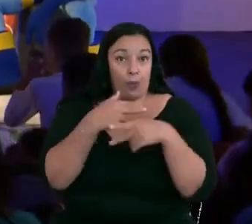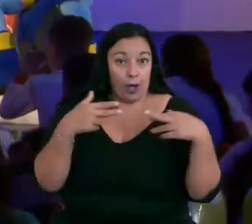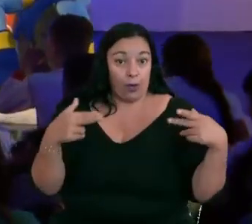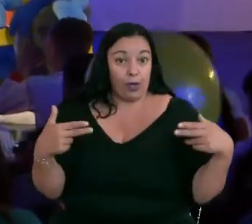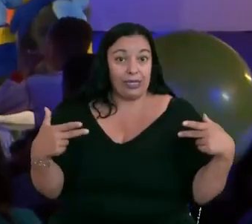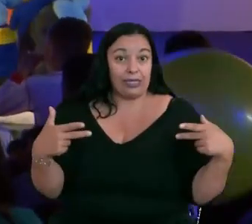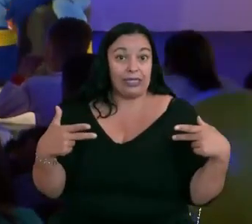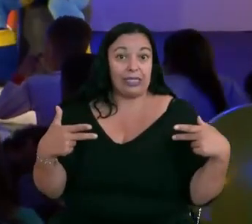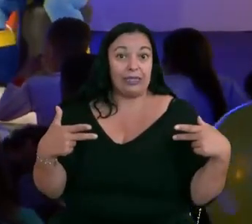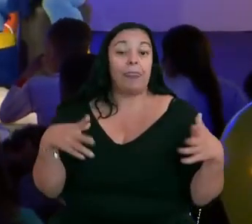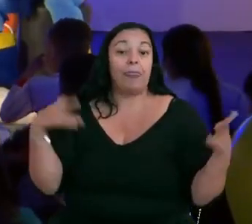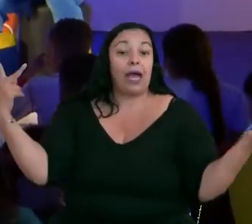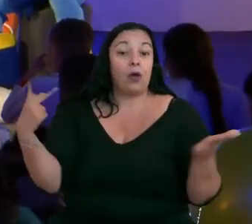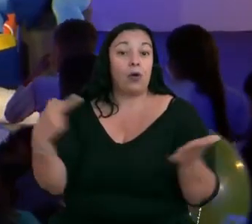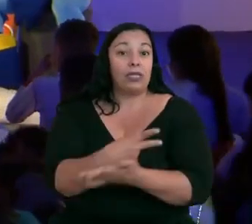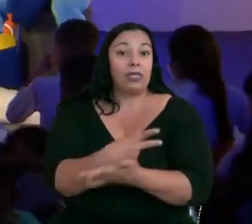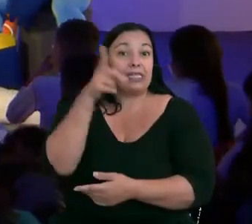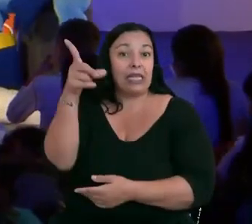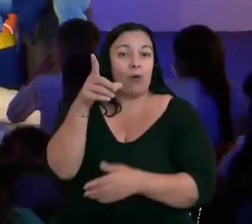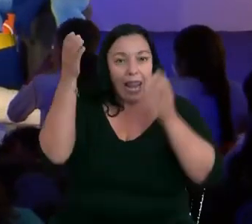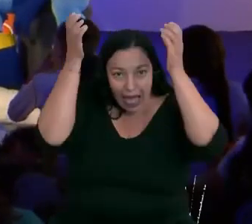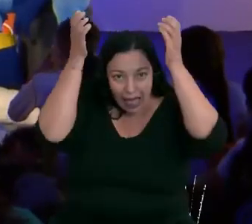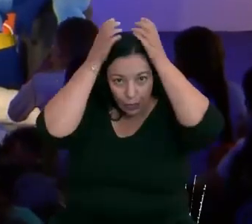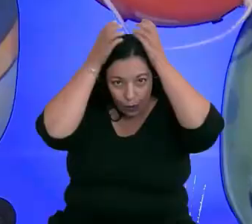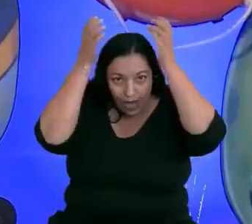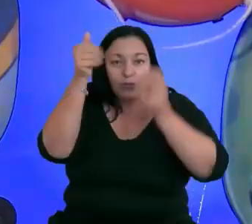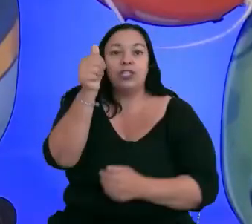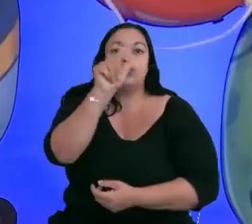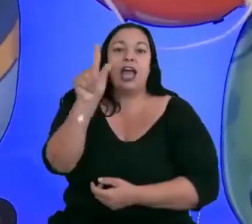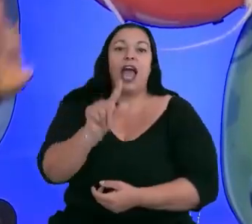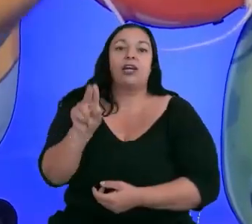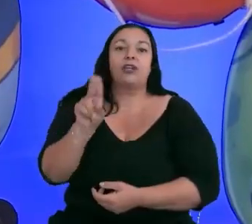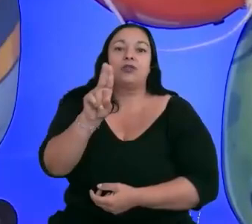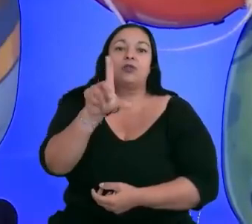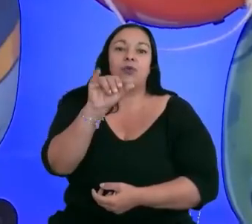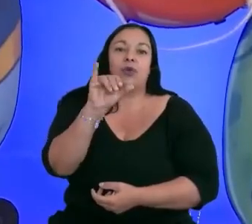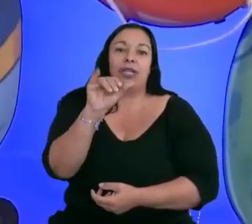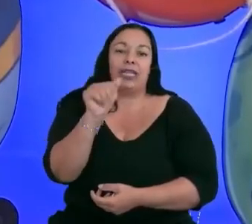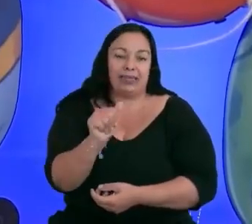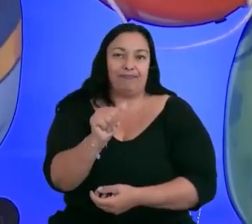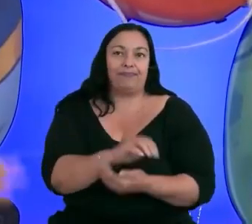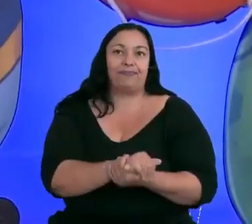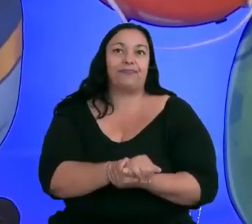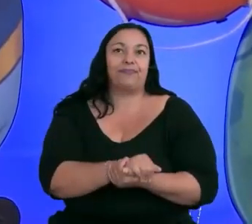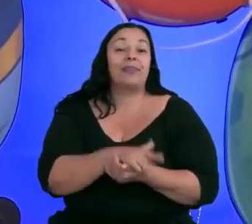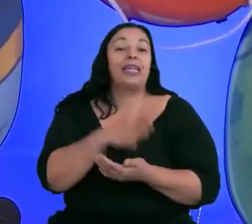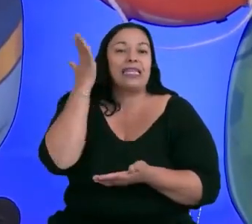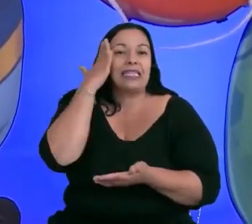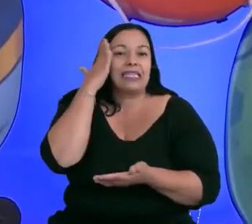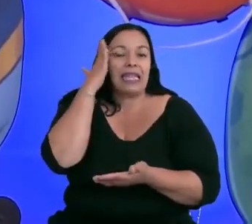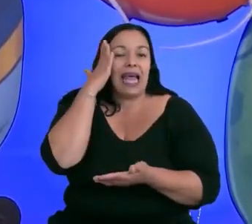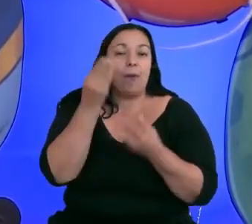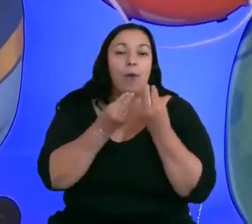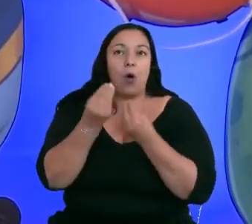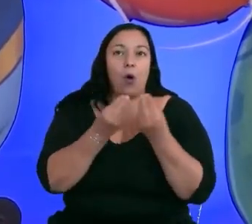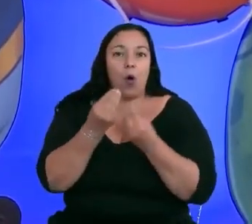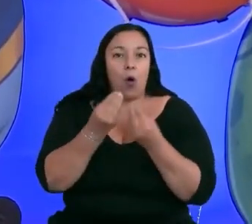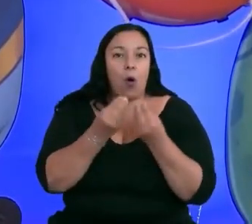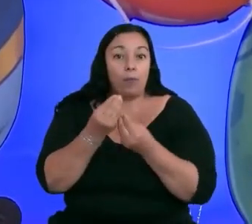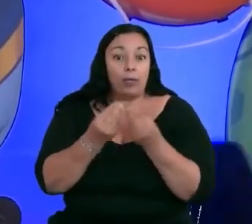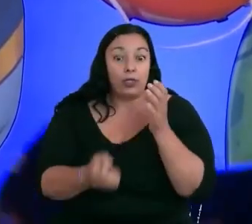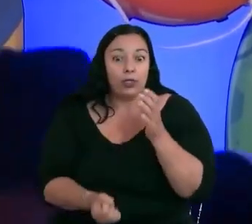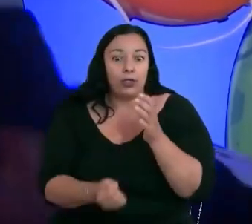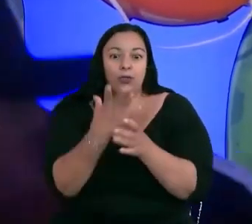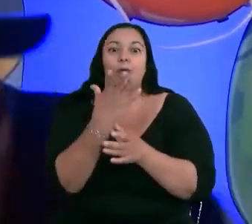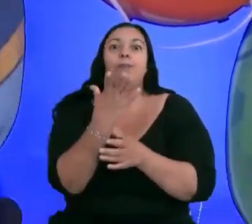de Azulha. Isso mesmo. Sabe como que foi que o Capitão Mergulho descobriu que ele era